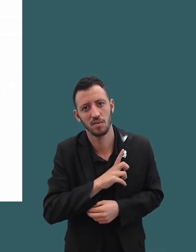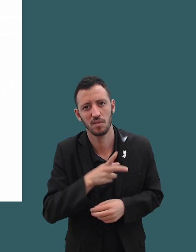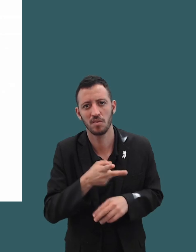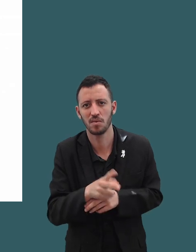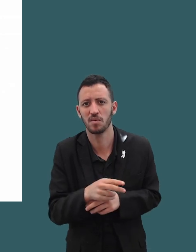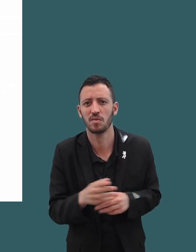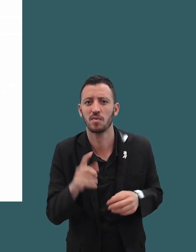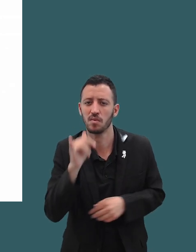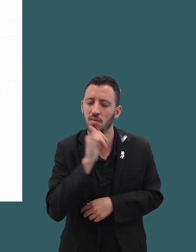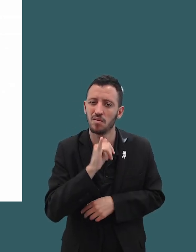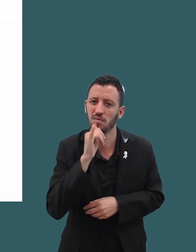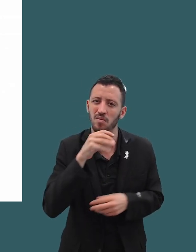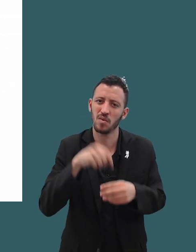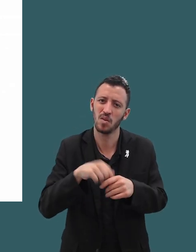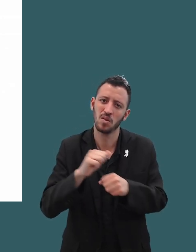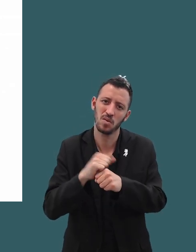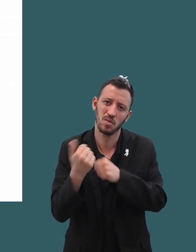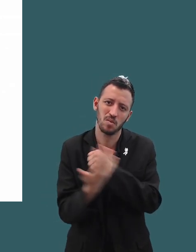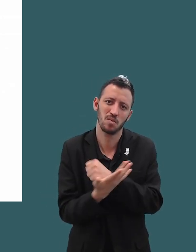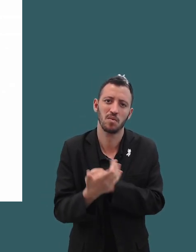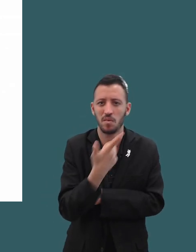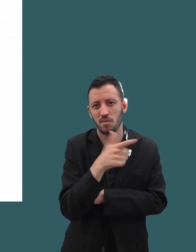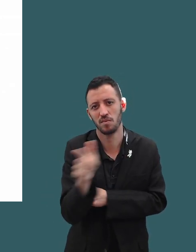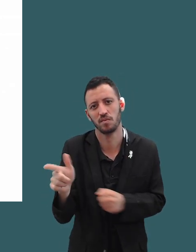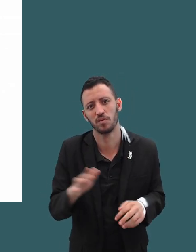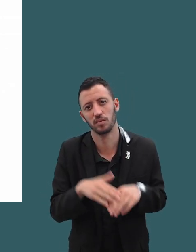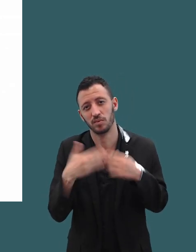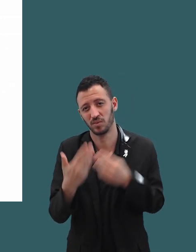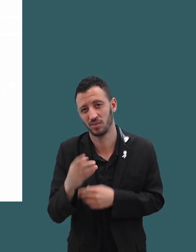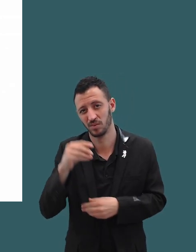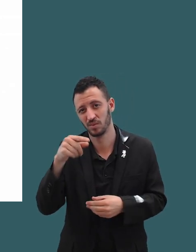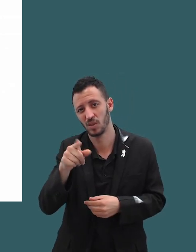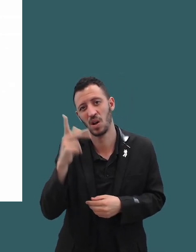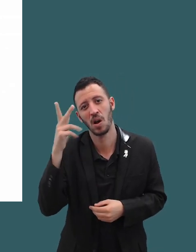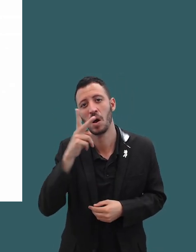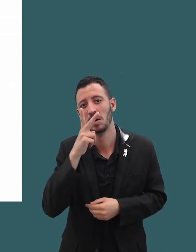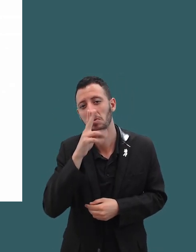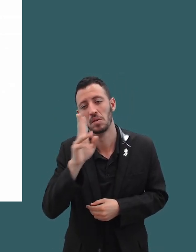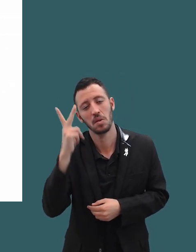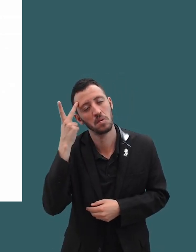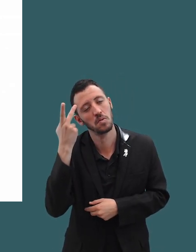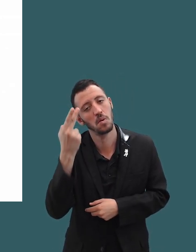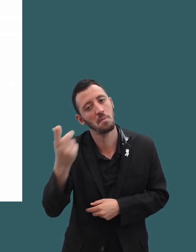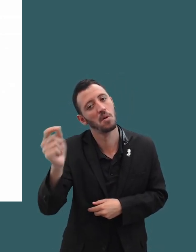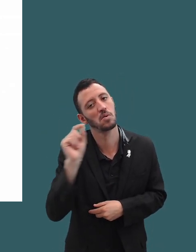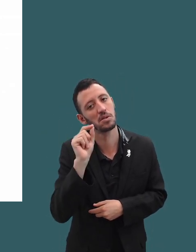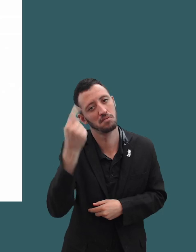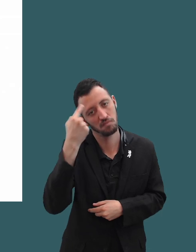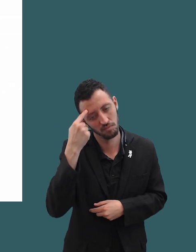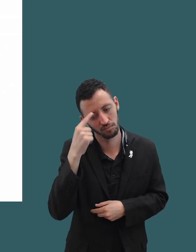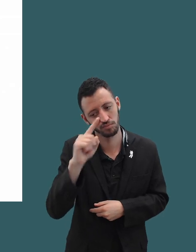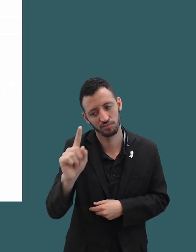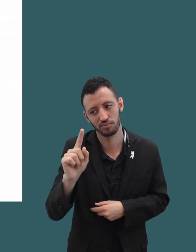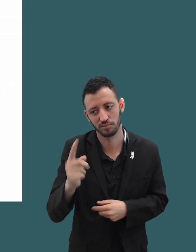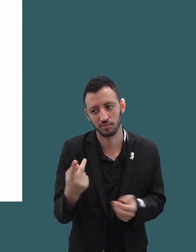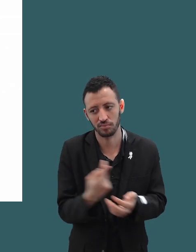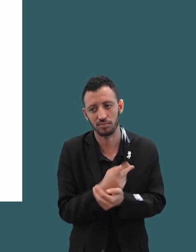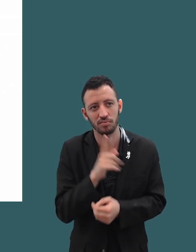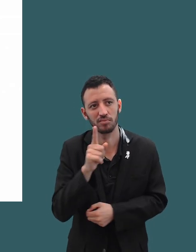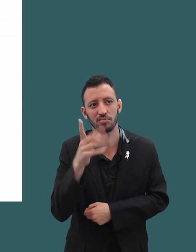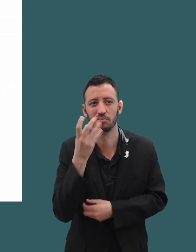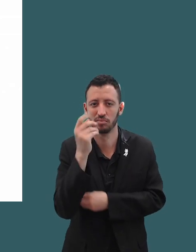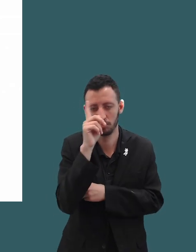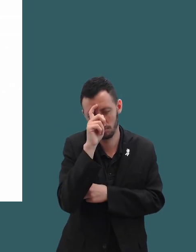antivacina, por exemplo, da Covid, para outros. Então, se naturalizou a ideia de que a ciência é uma conspiração, e isso é